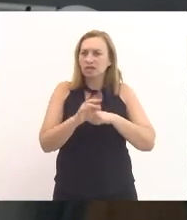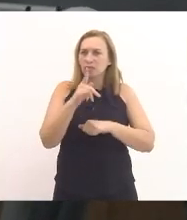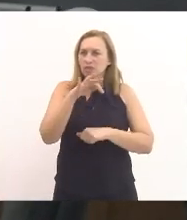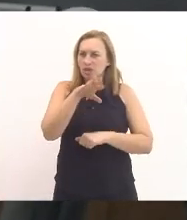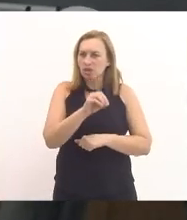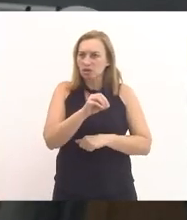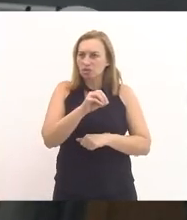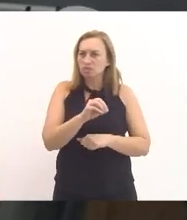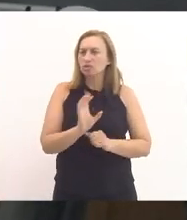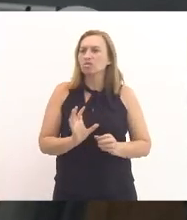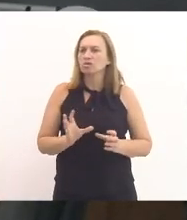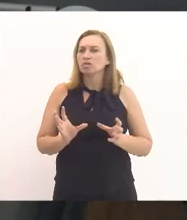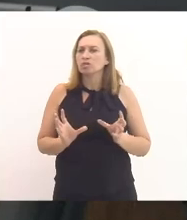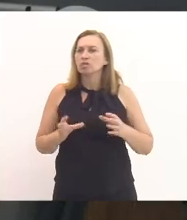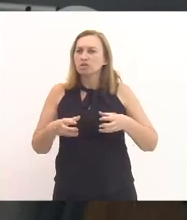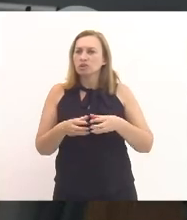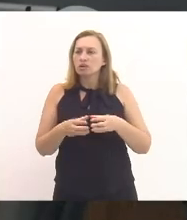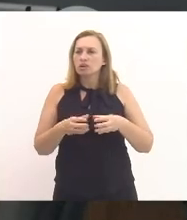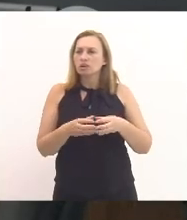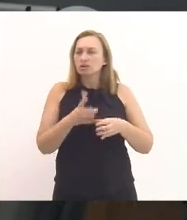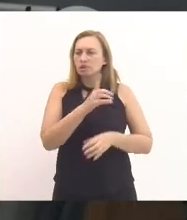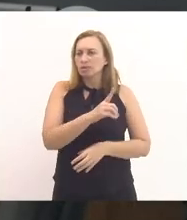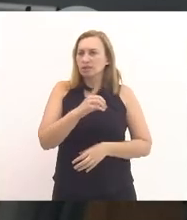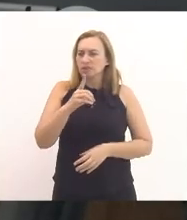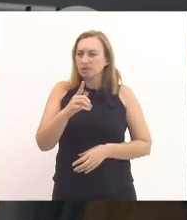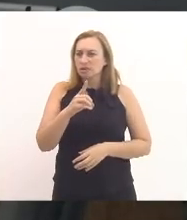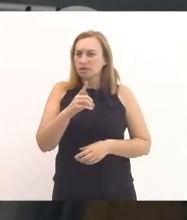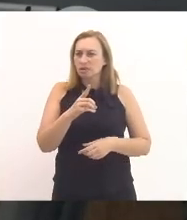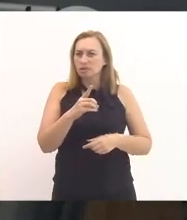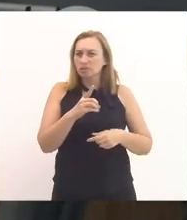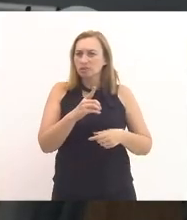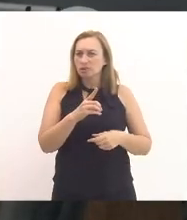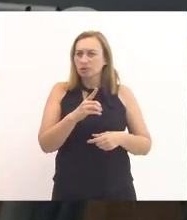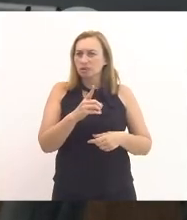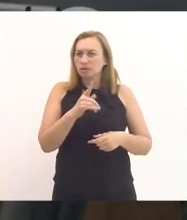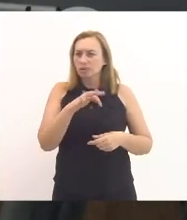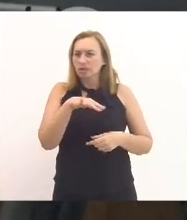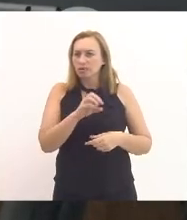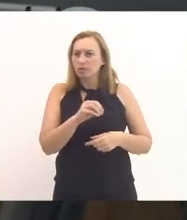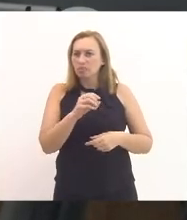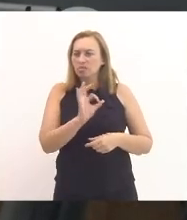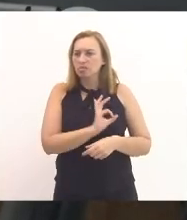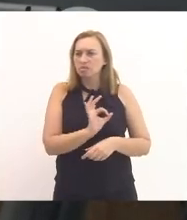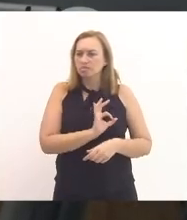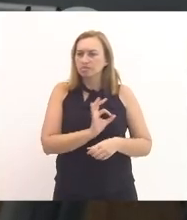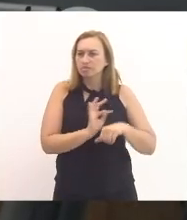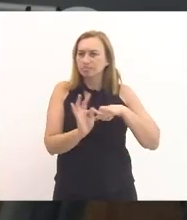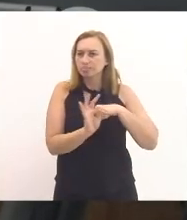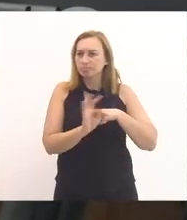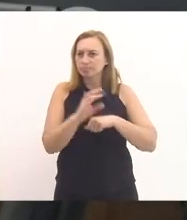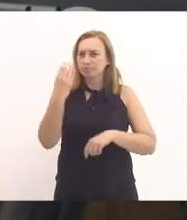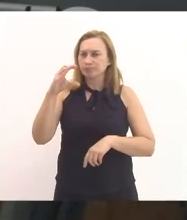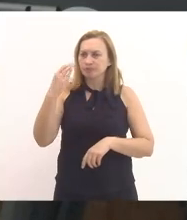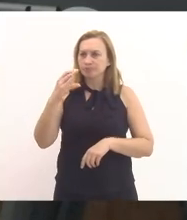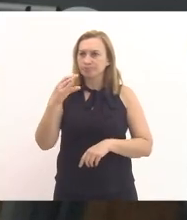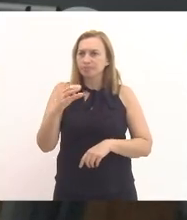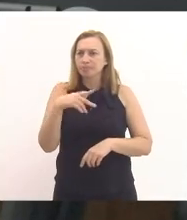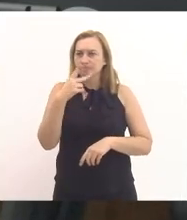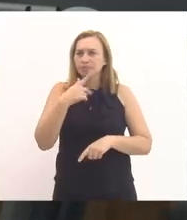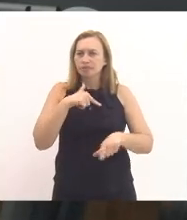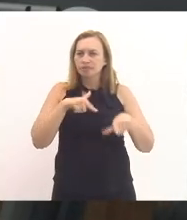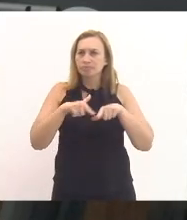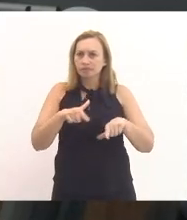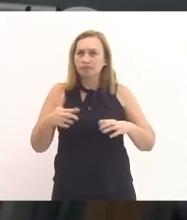no comando do Departamento de Polícia técnica científica queria ressaltar aqui também a o